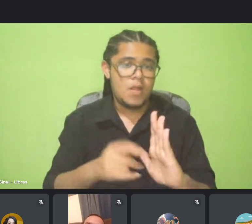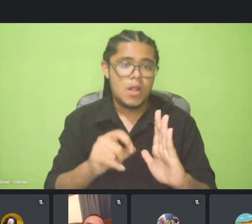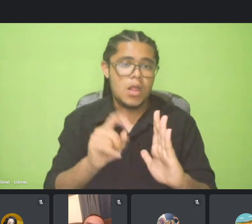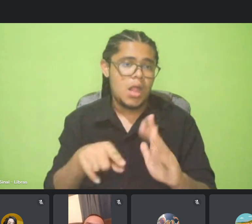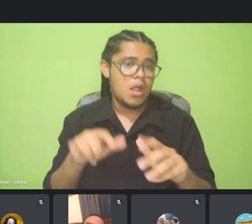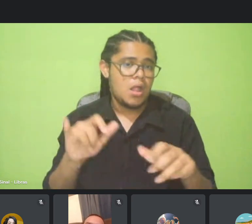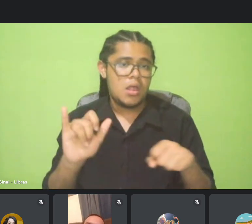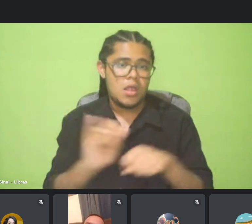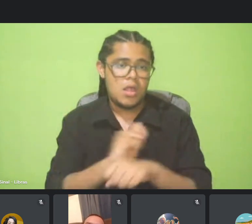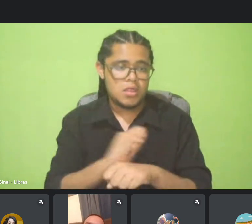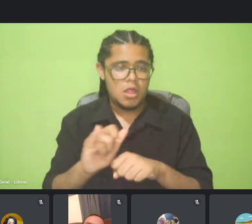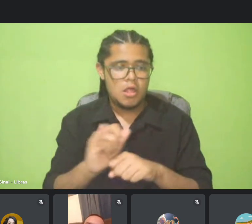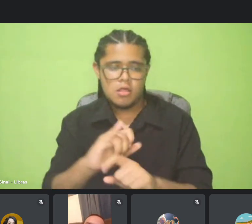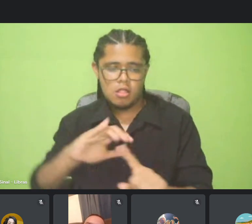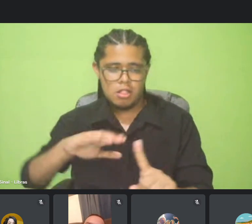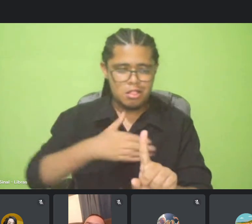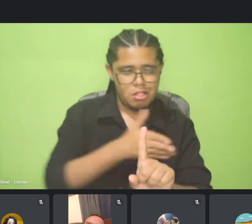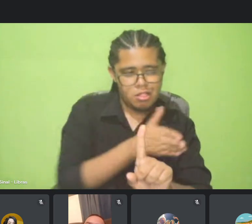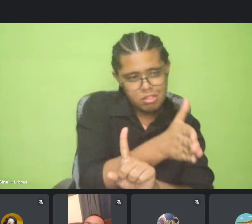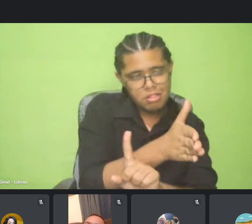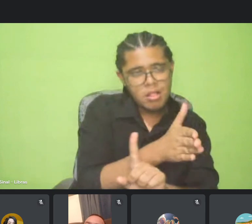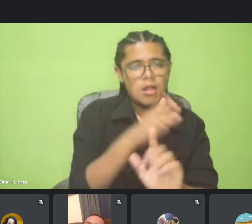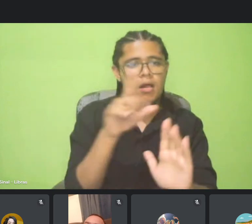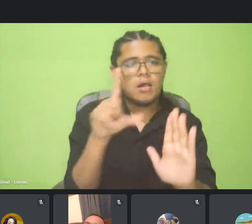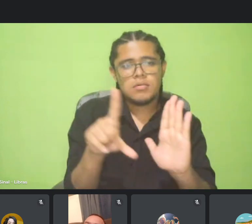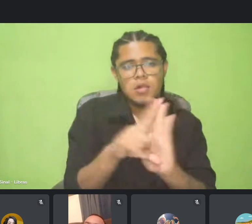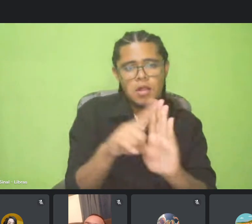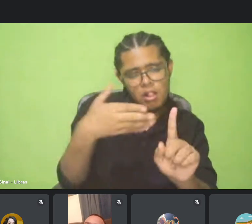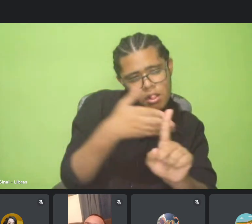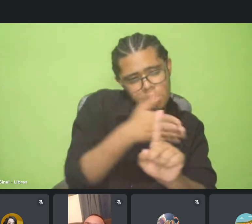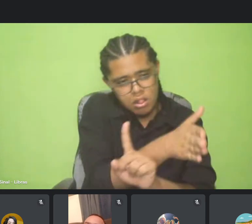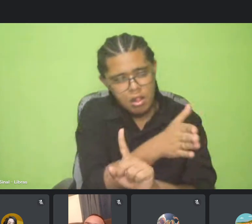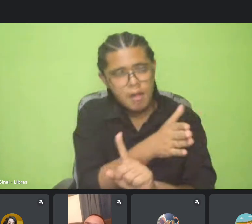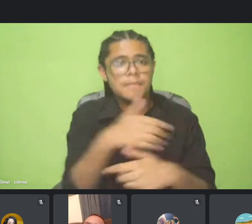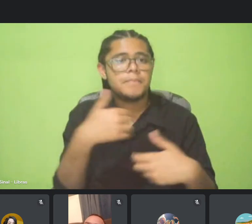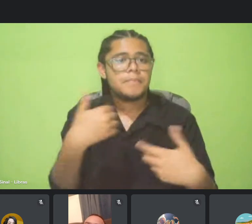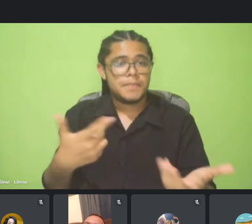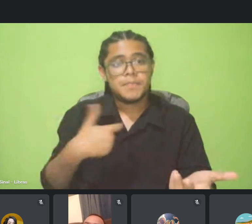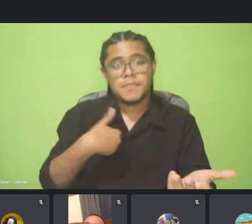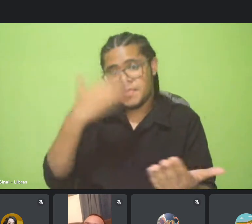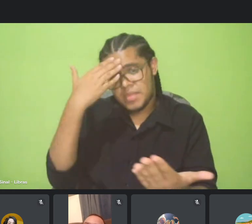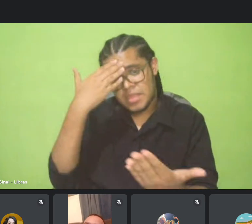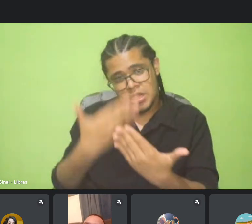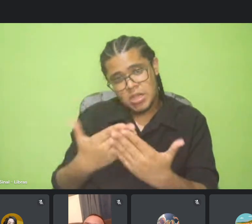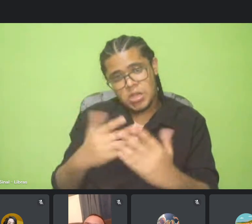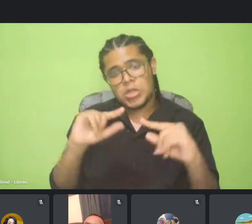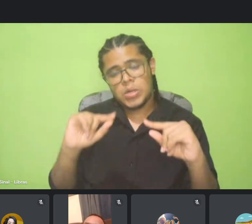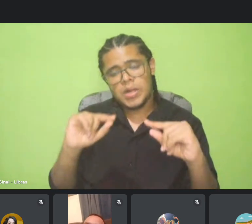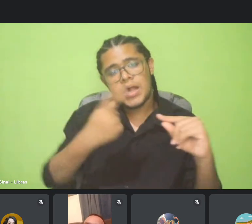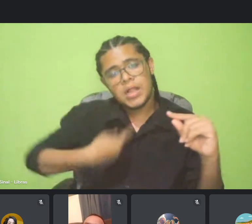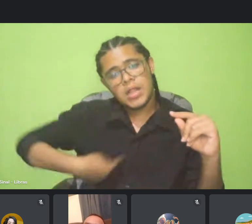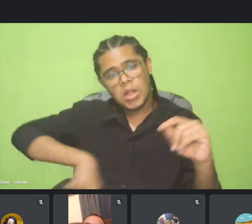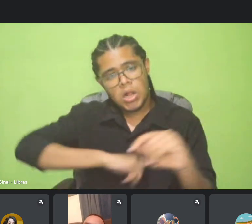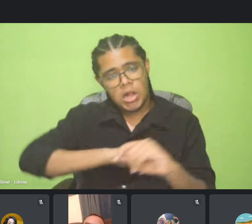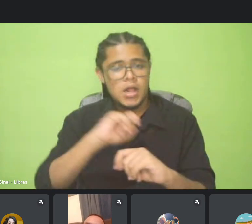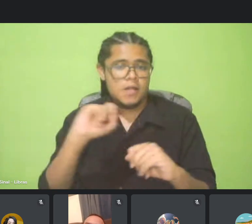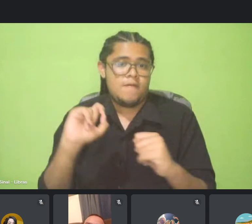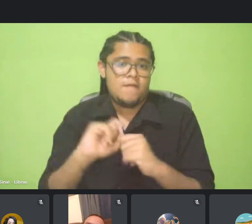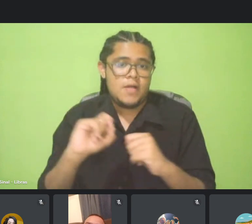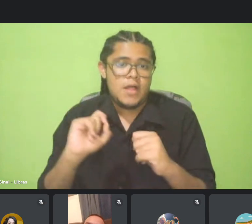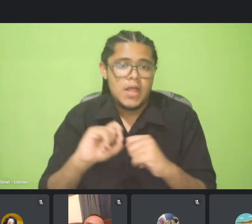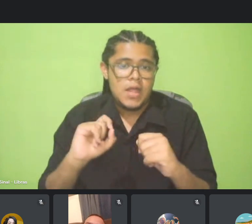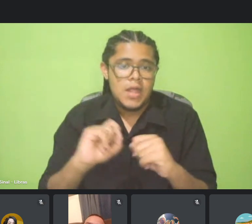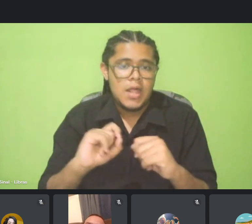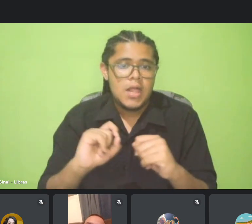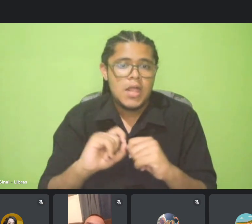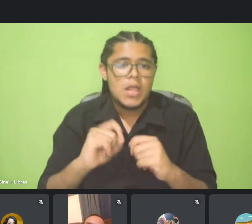eu também acredito nas energias, no que a gente faz aqui, a Ana que está lá em Alto Paraíso, que está